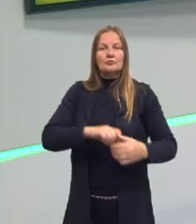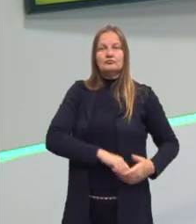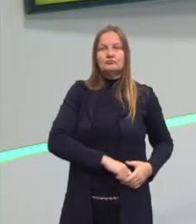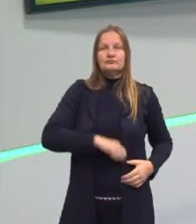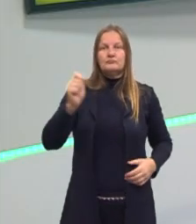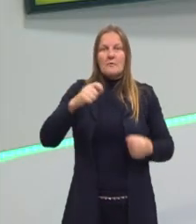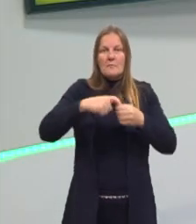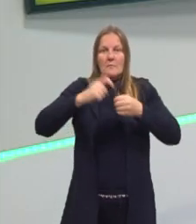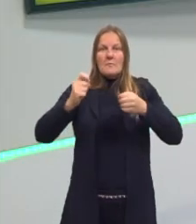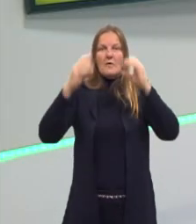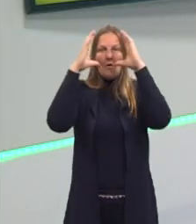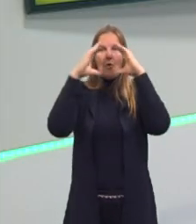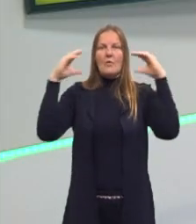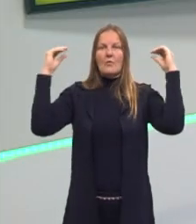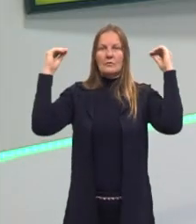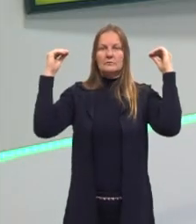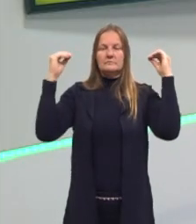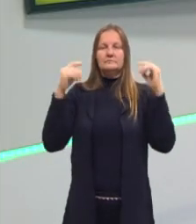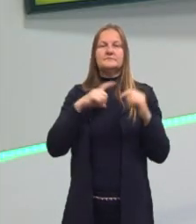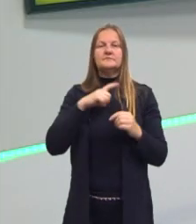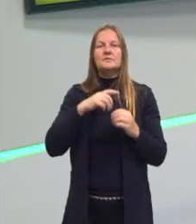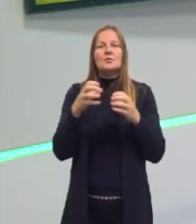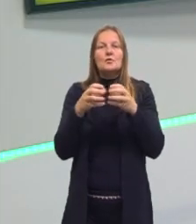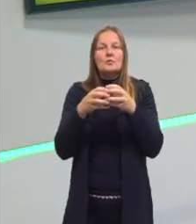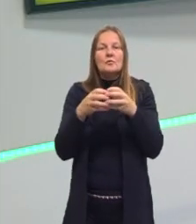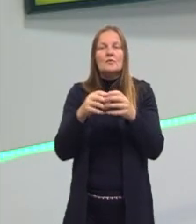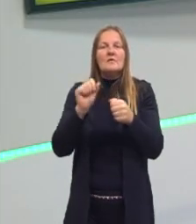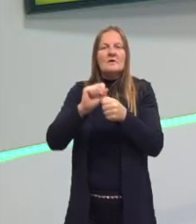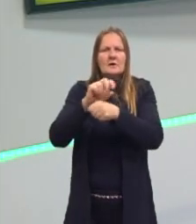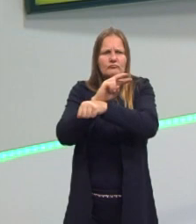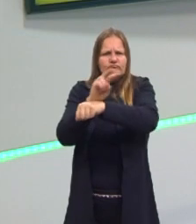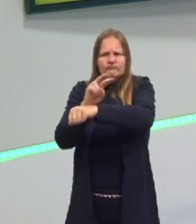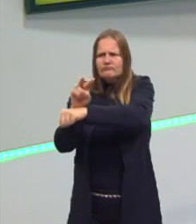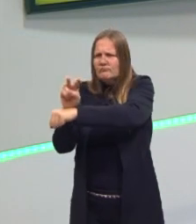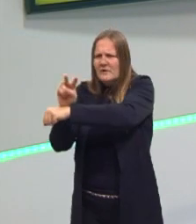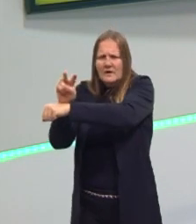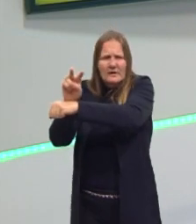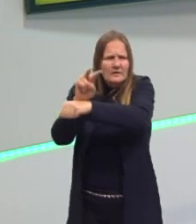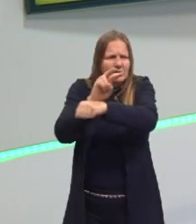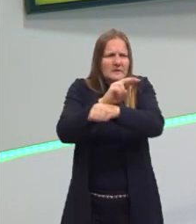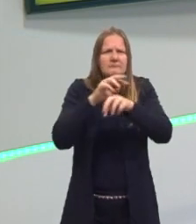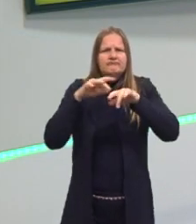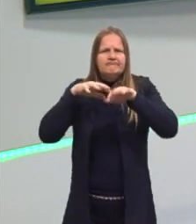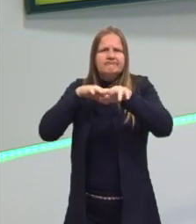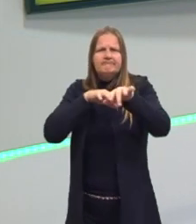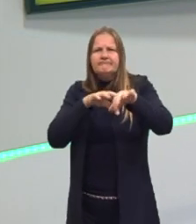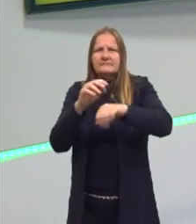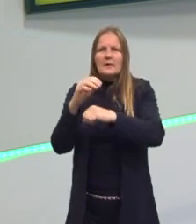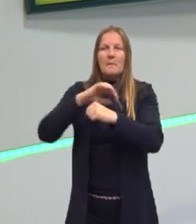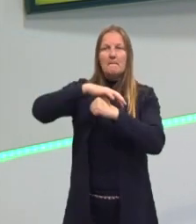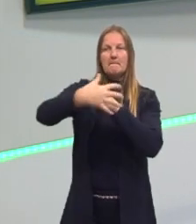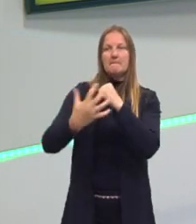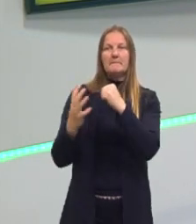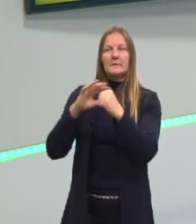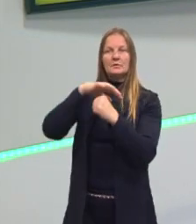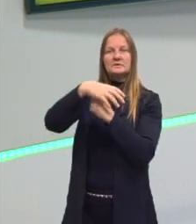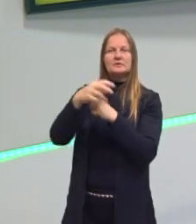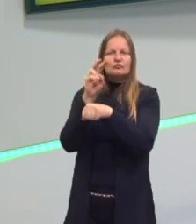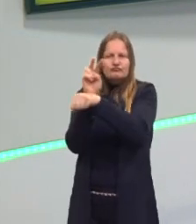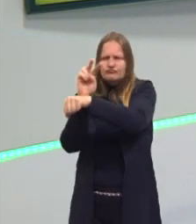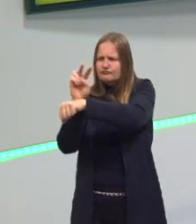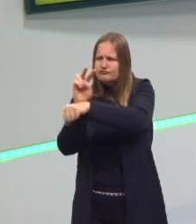holandesa esses grupos tinham a tarefa de fazer uma ronda protegendo na